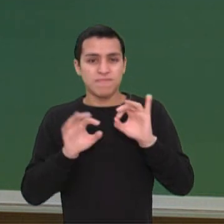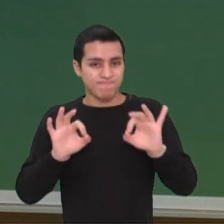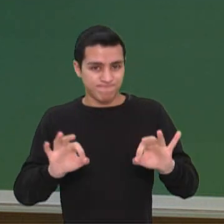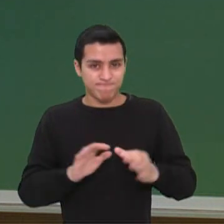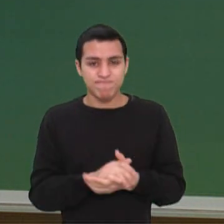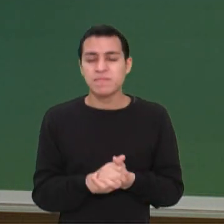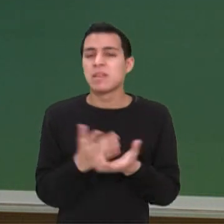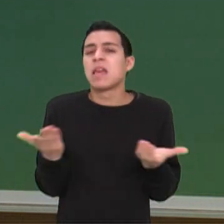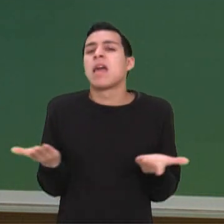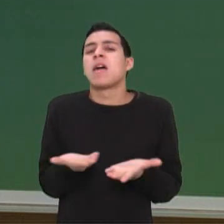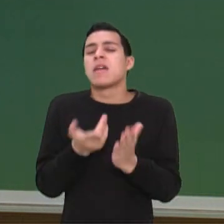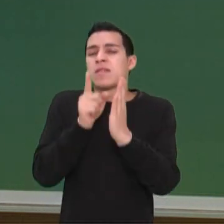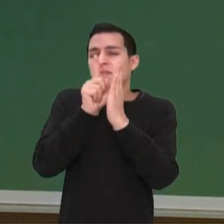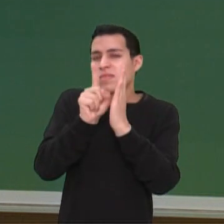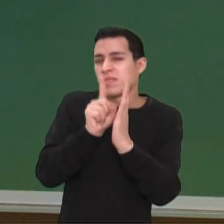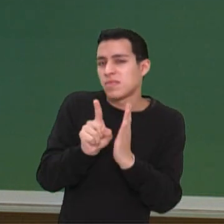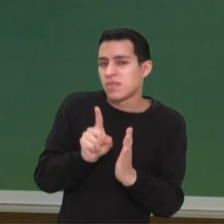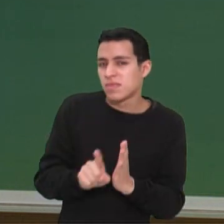Vamos para o nosso quiz?